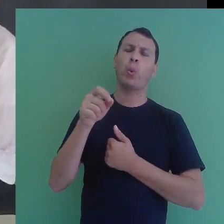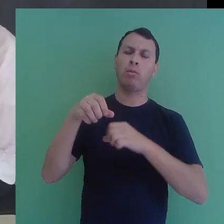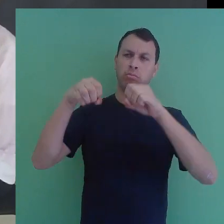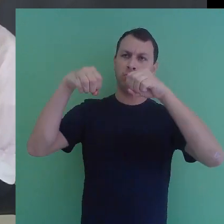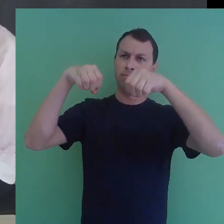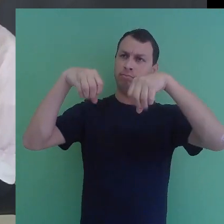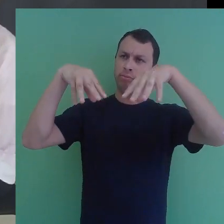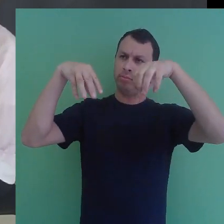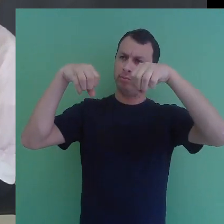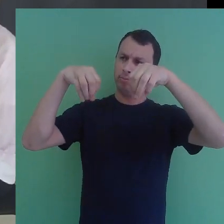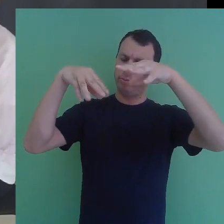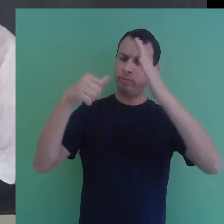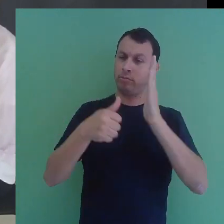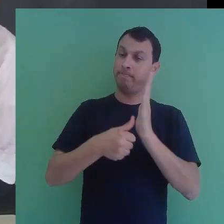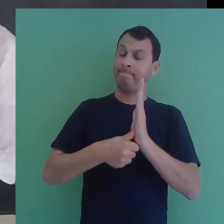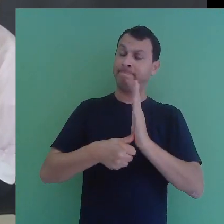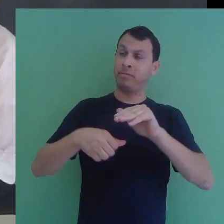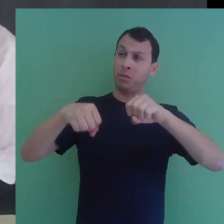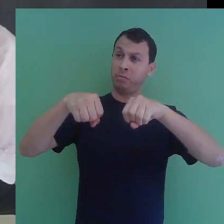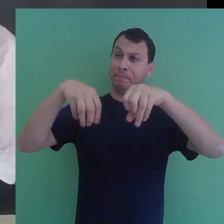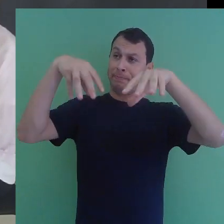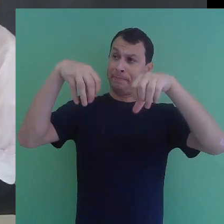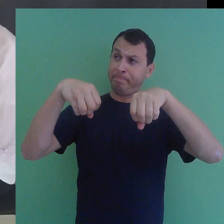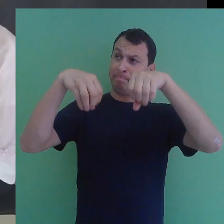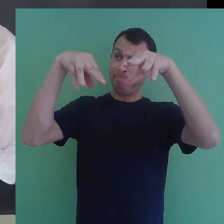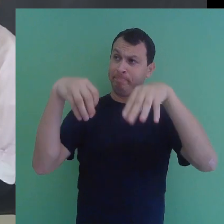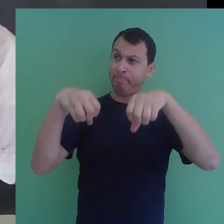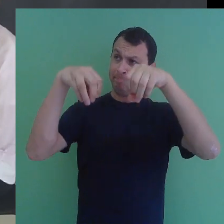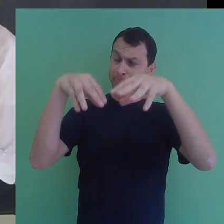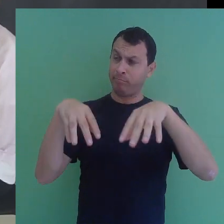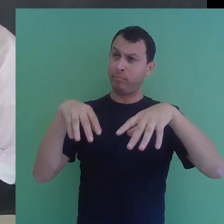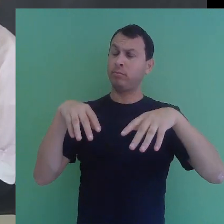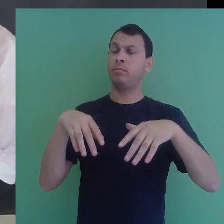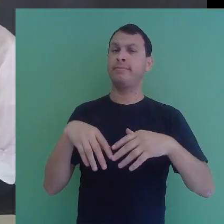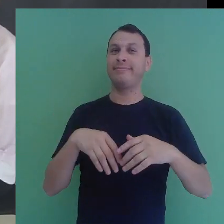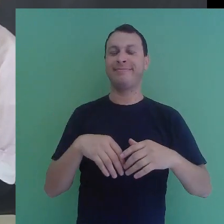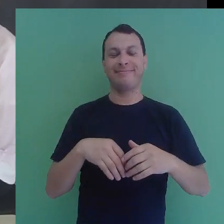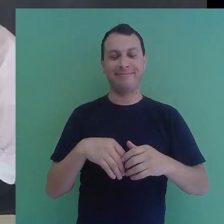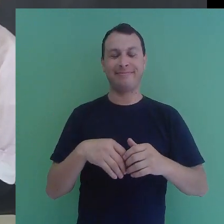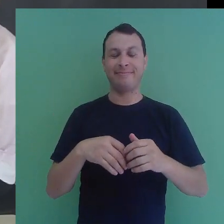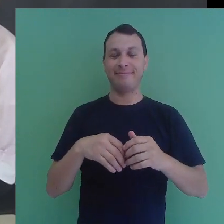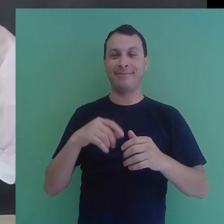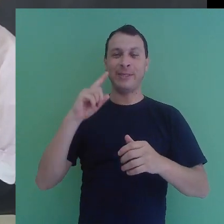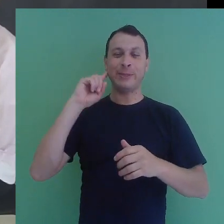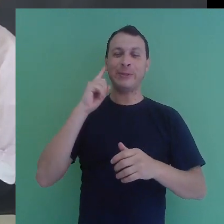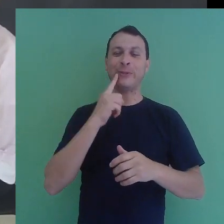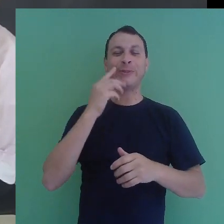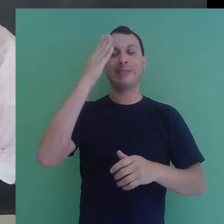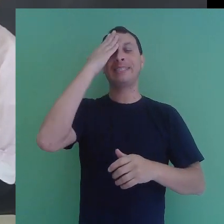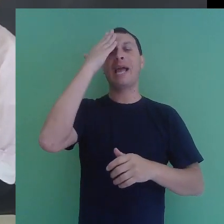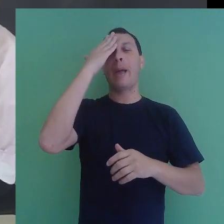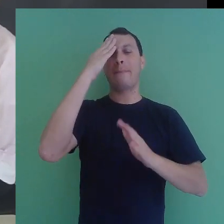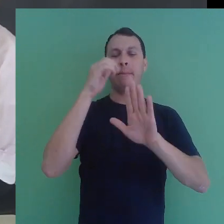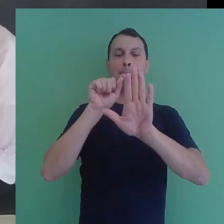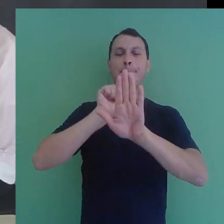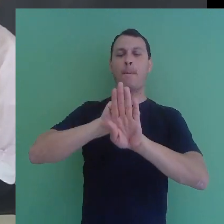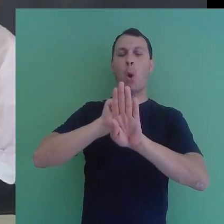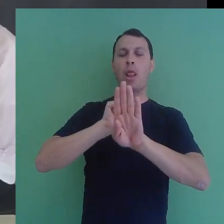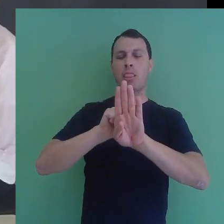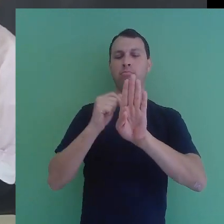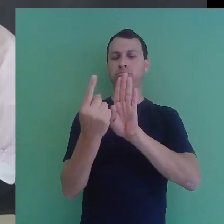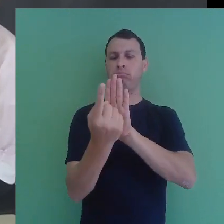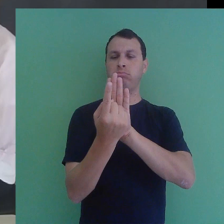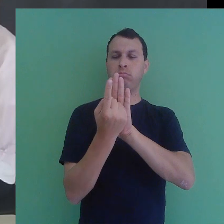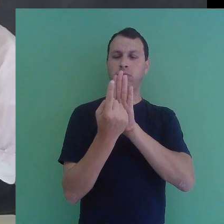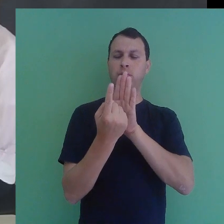seguindo a mesma lógica. Quando a pessoa aperta a campainha, as luzes, tipo, todas as luzes da casa ficam, tipo, dão umas piscadas assim, e daí o surdo sabe que tem alguém na porta. Isso eu achei